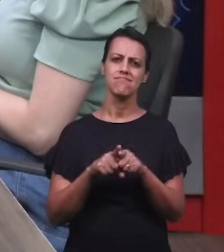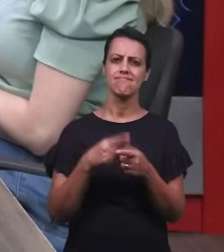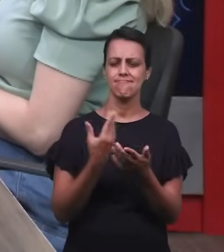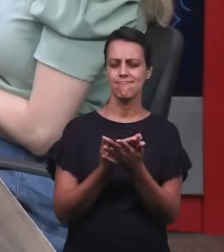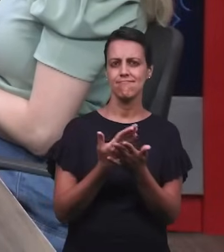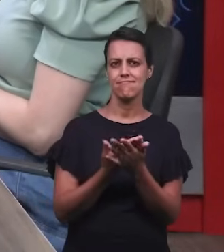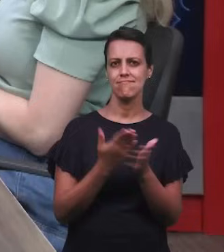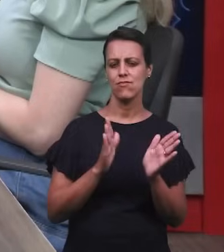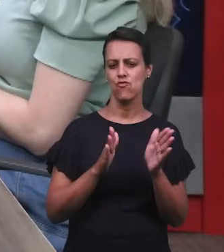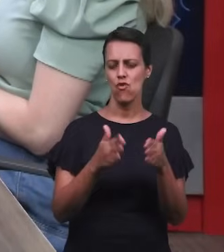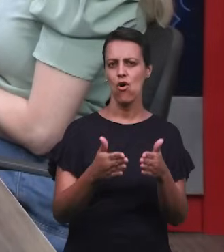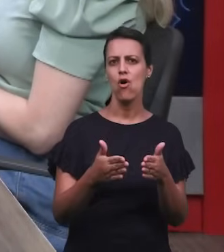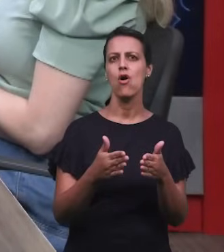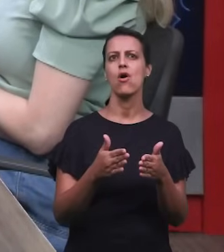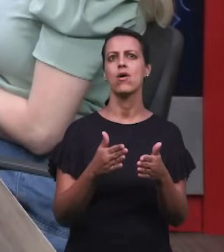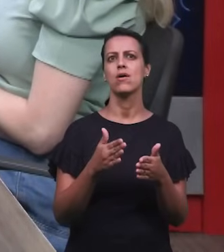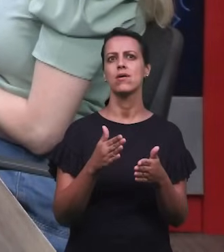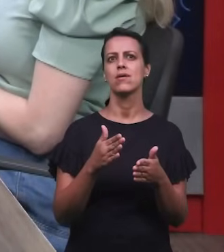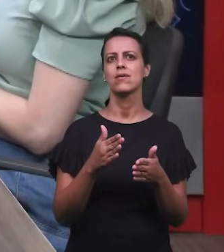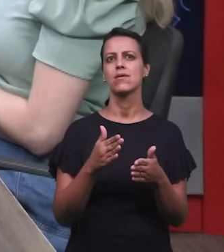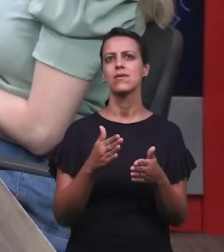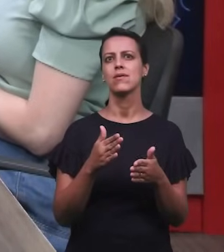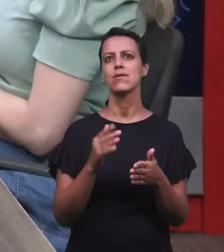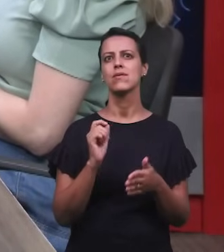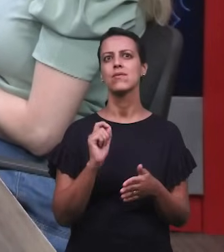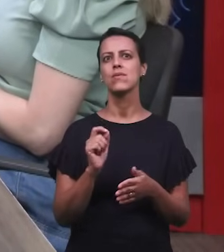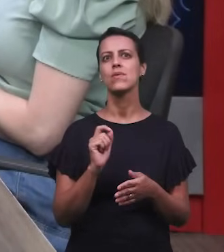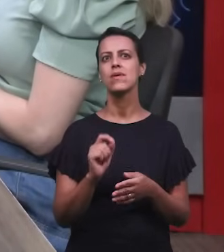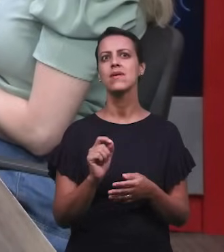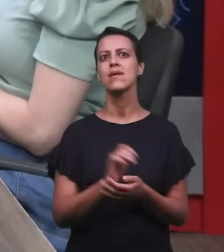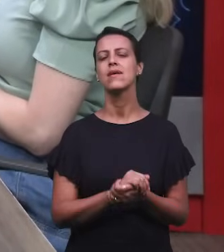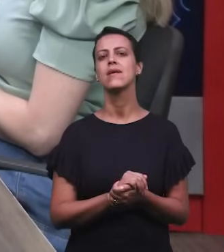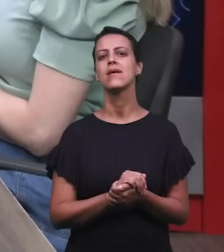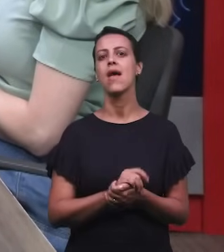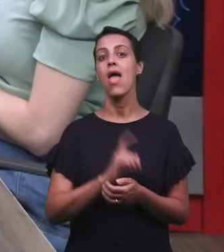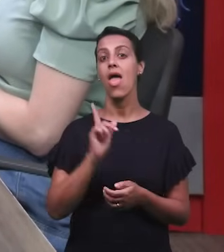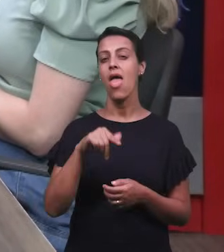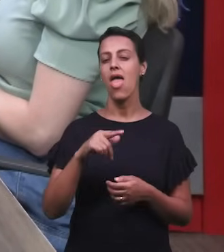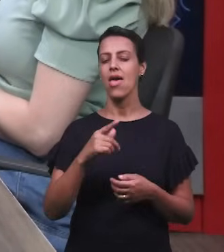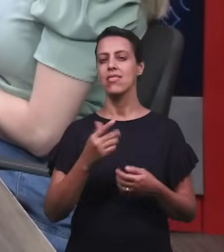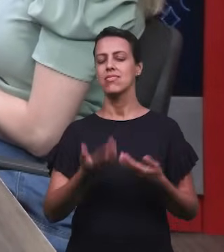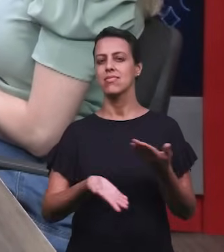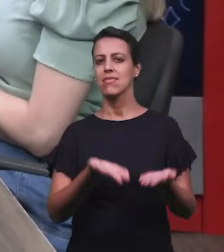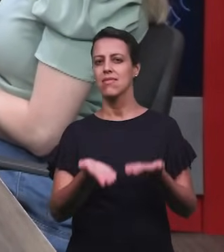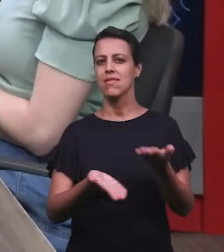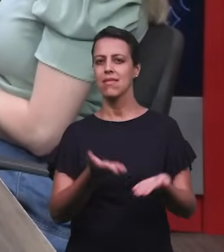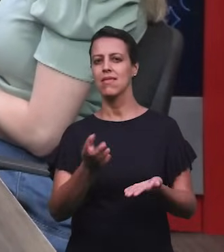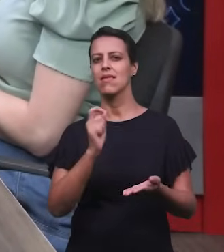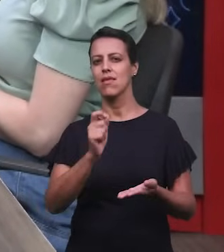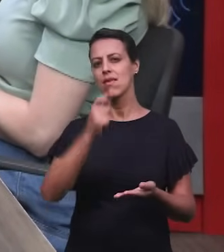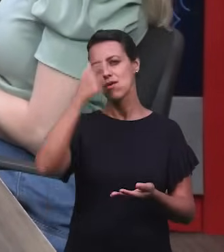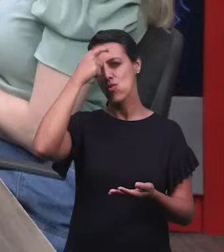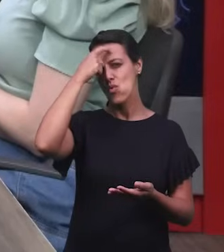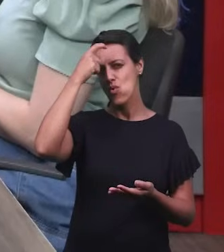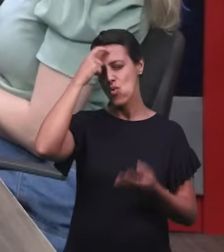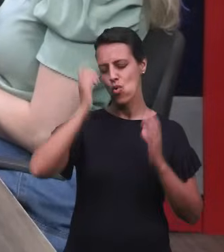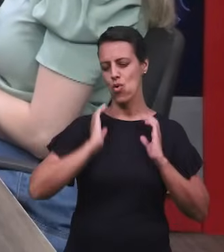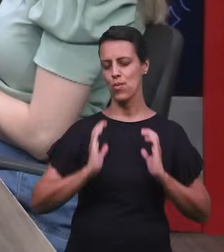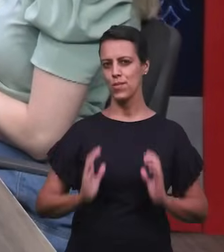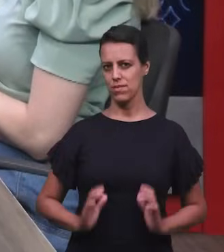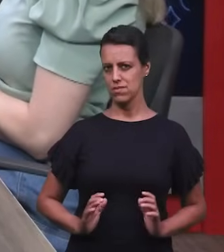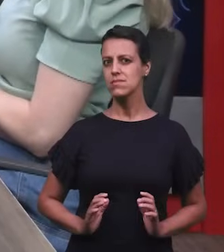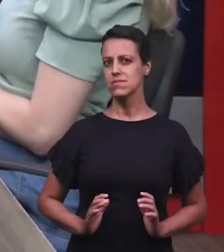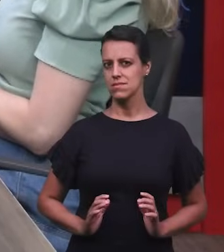a toda vez eu erro essa palavra, hein? Terapia cognitivo-comportamental. É um trava-língua quase para